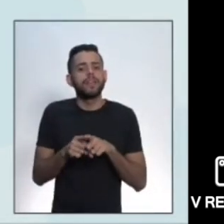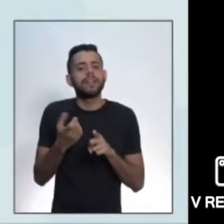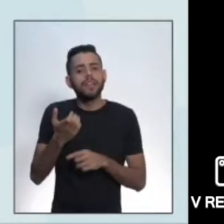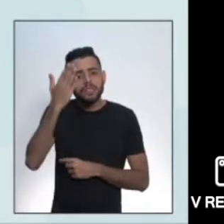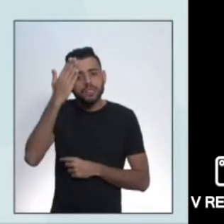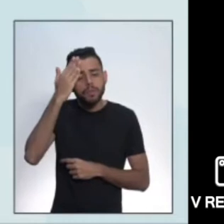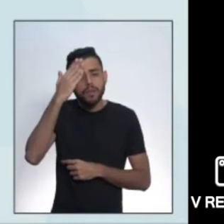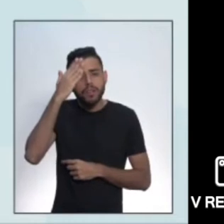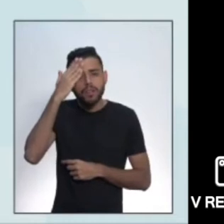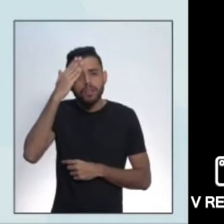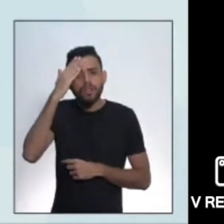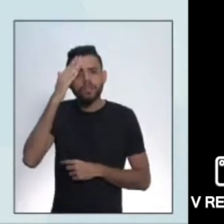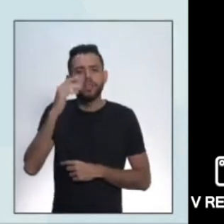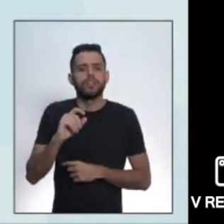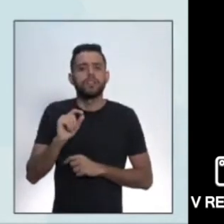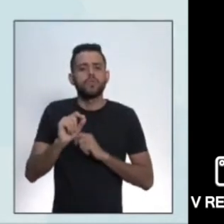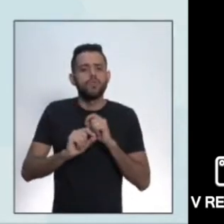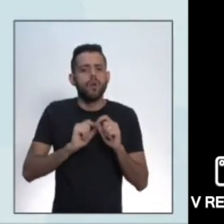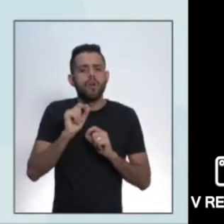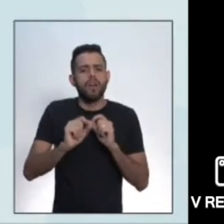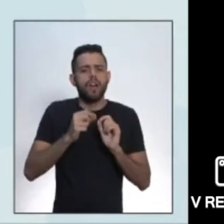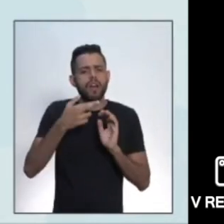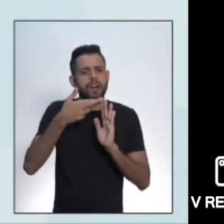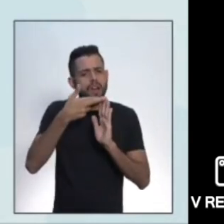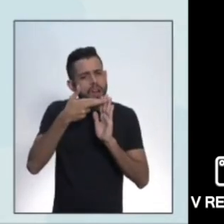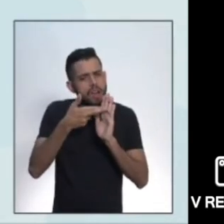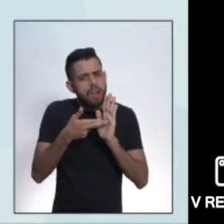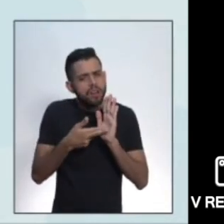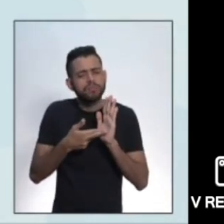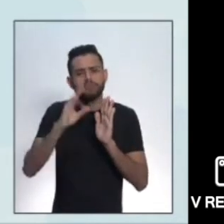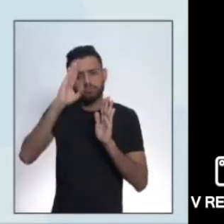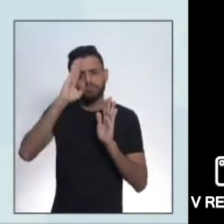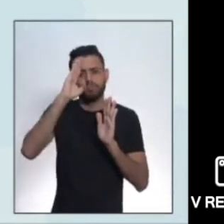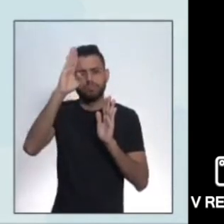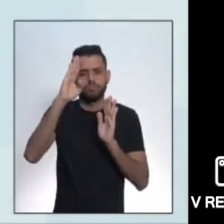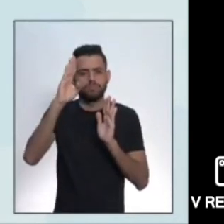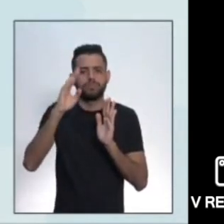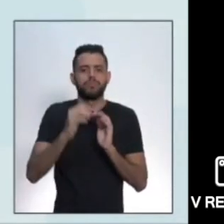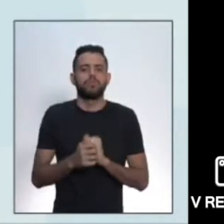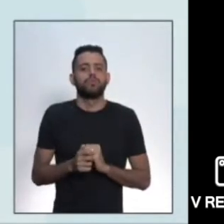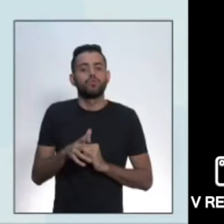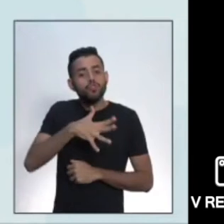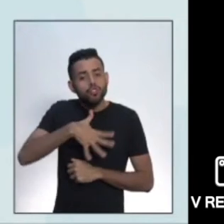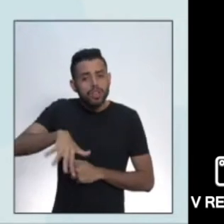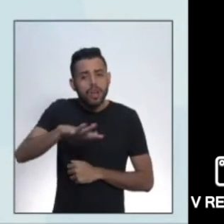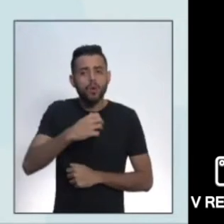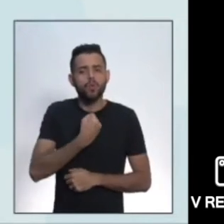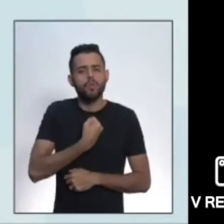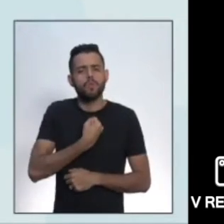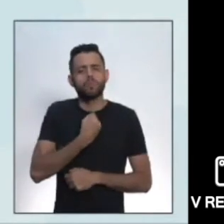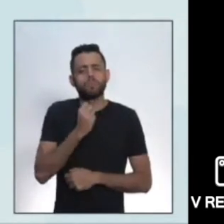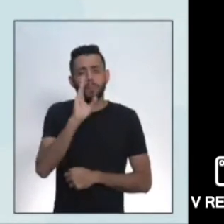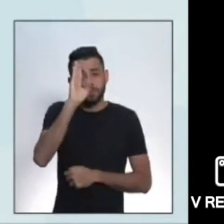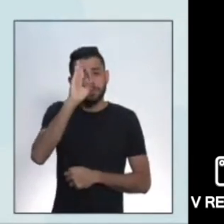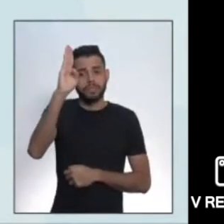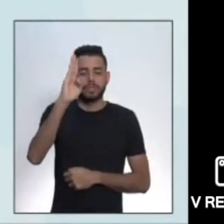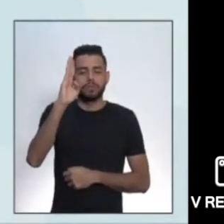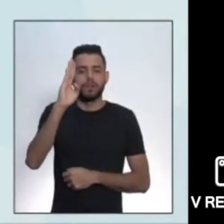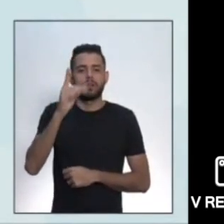qual que é a lei fundamental, né? Ele quer saber o termo geral. Ele quer saber quem rege